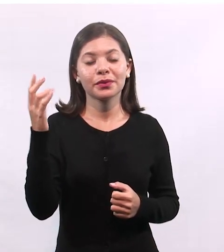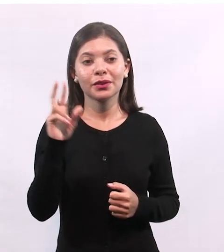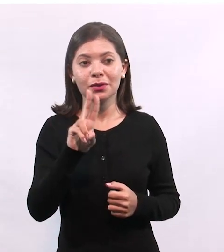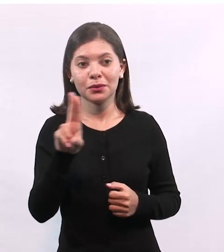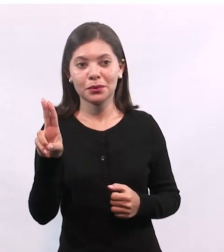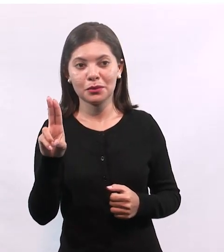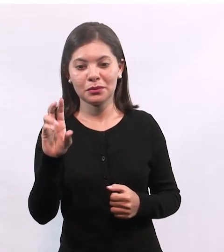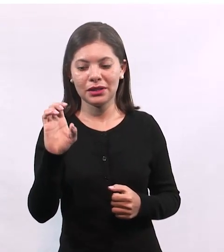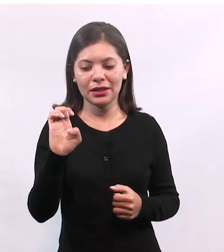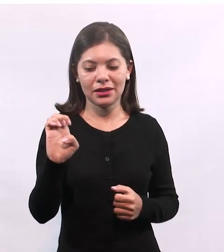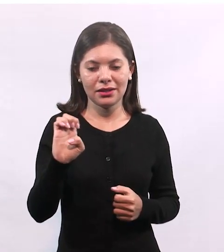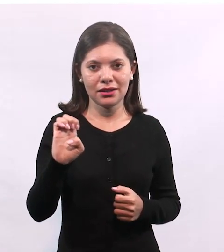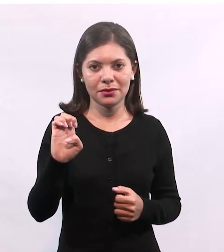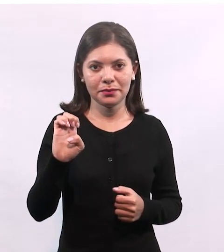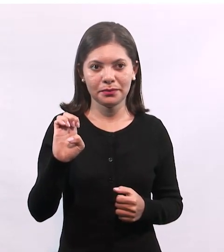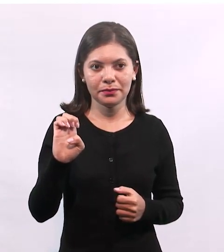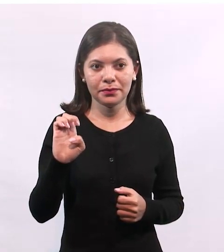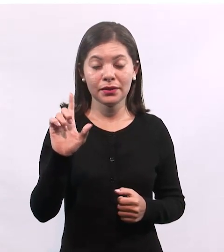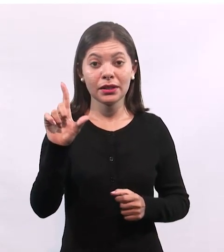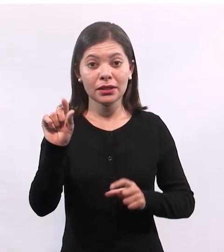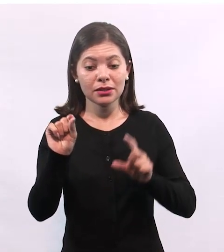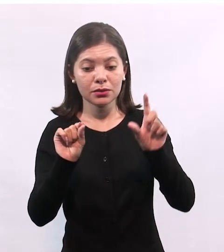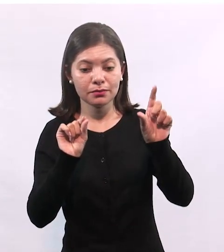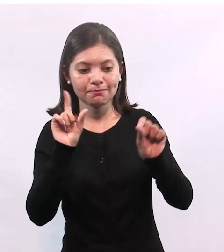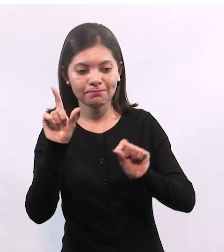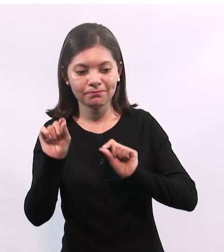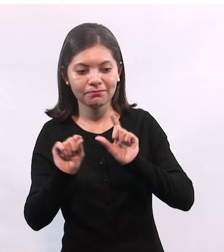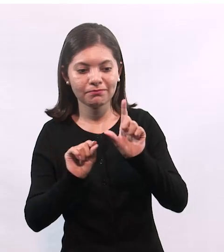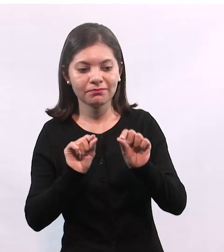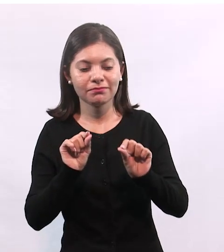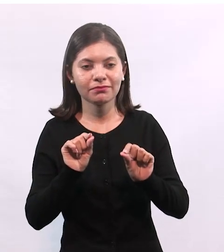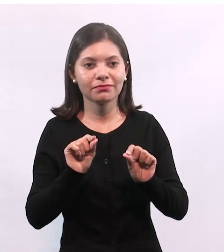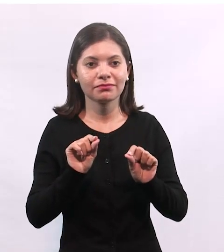que eu vou chamar de e é escolher